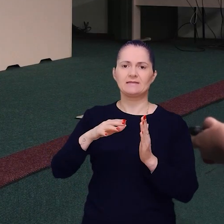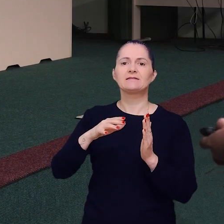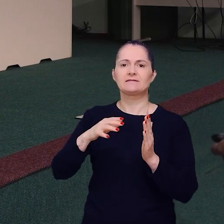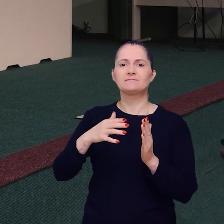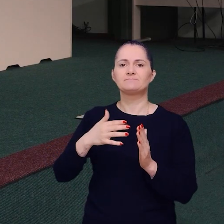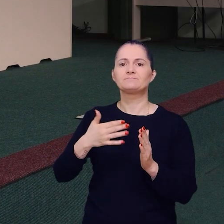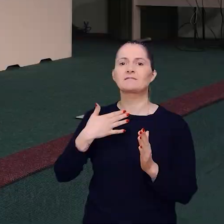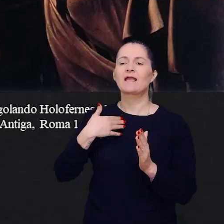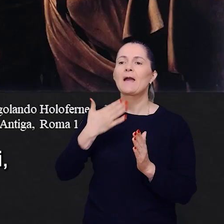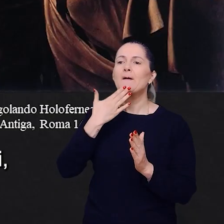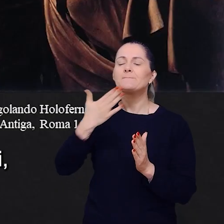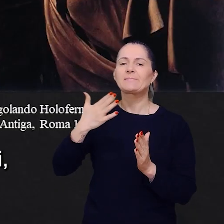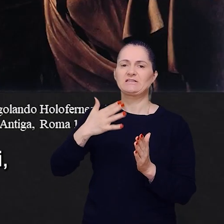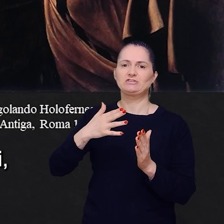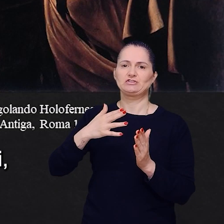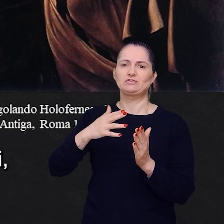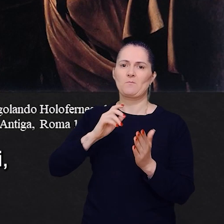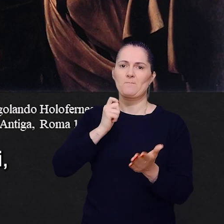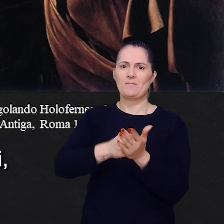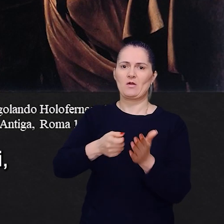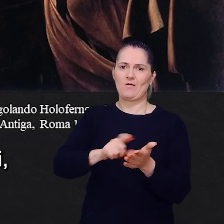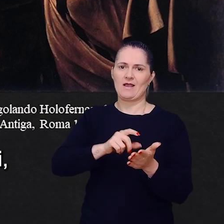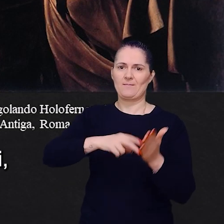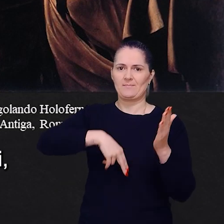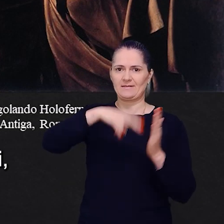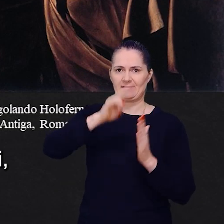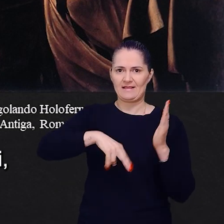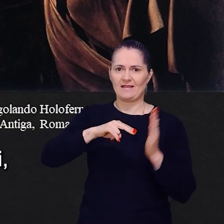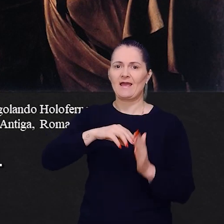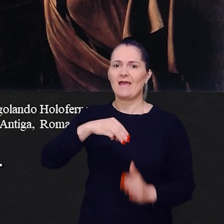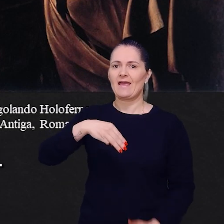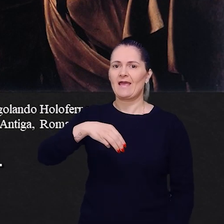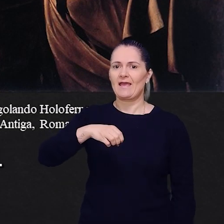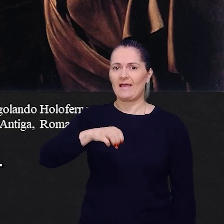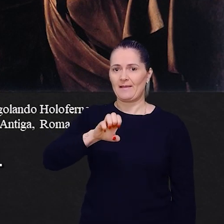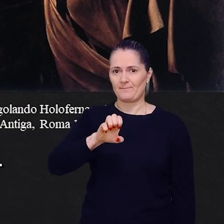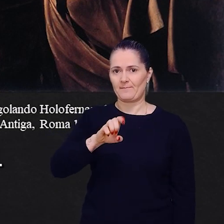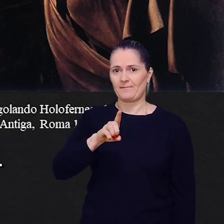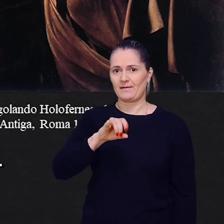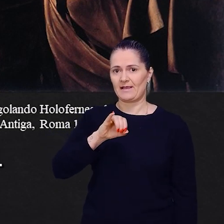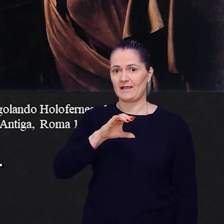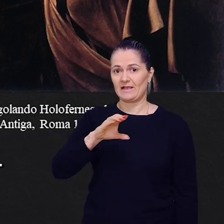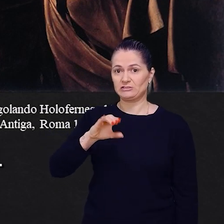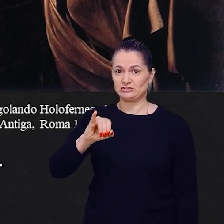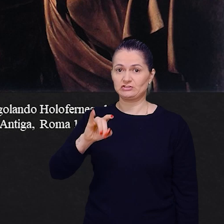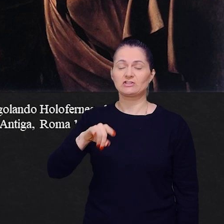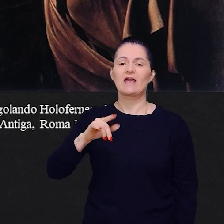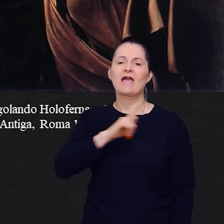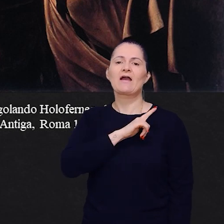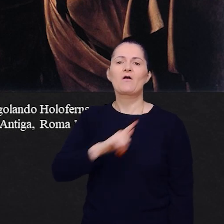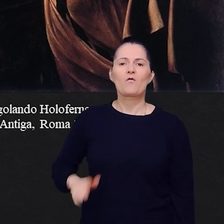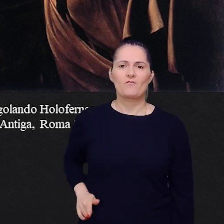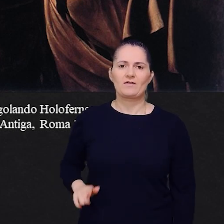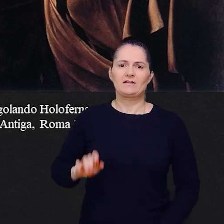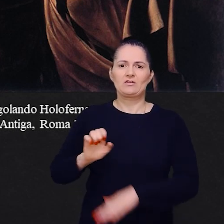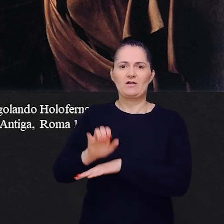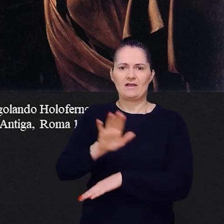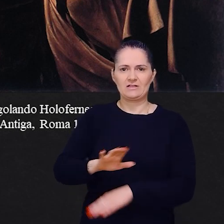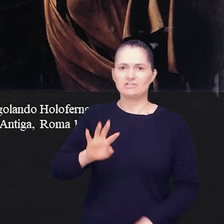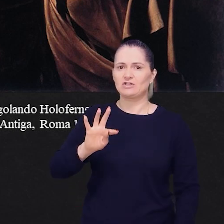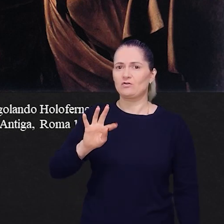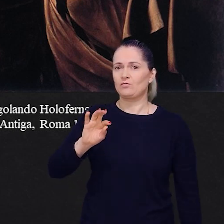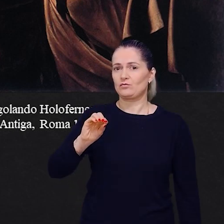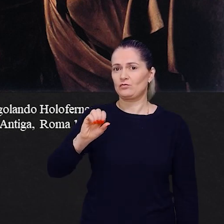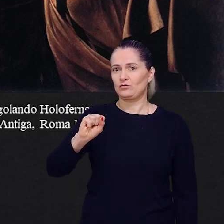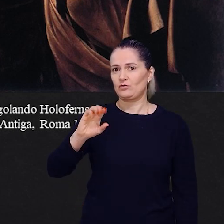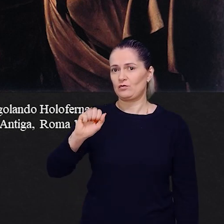foi encomendada. Ela foi encomendada por Cosme II de Medici, que era o governador da região da Toscana, quando a Artemisia morava em